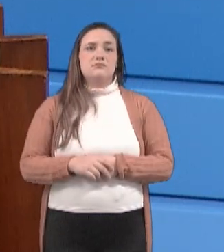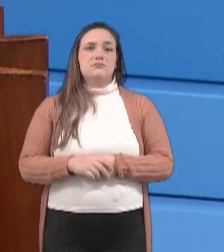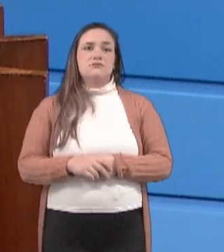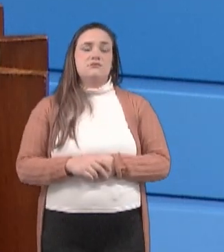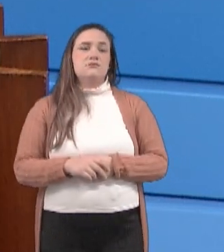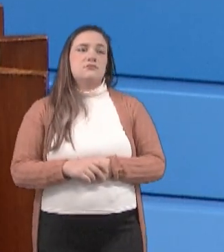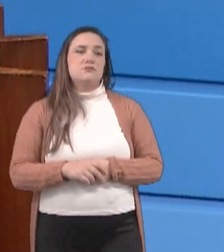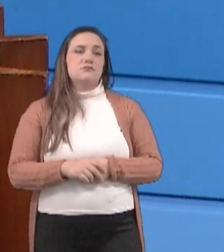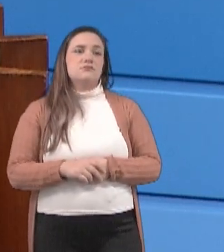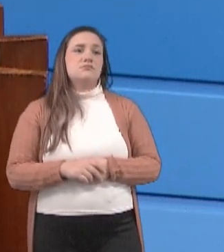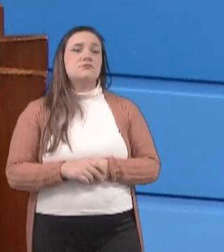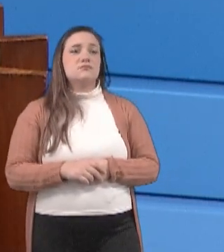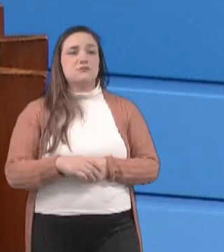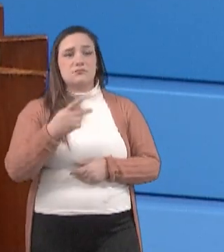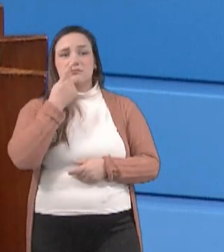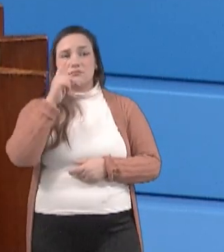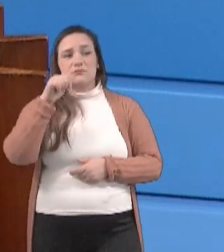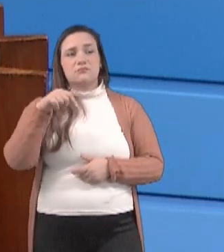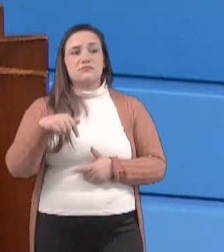aqui,